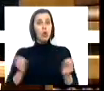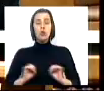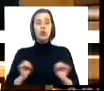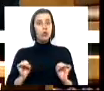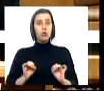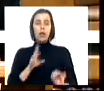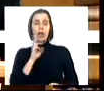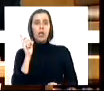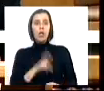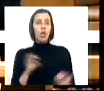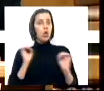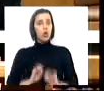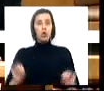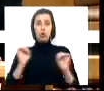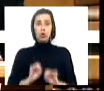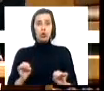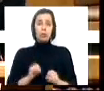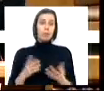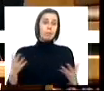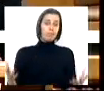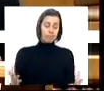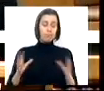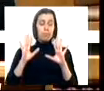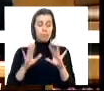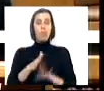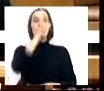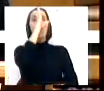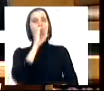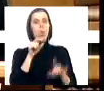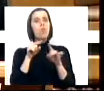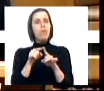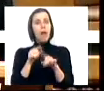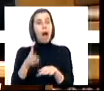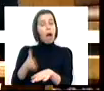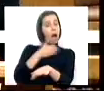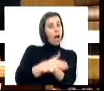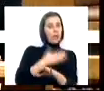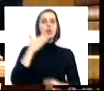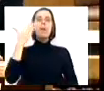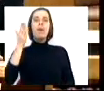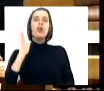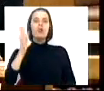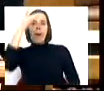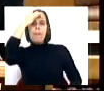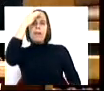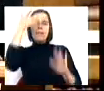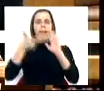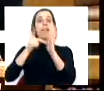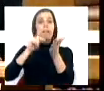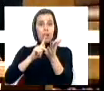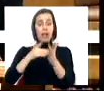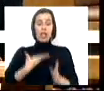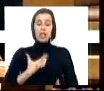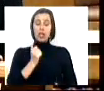tendo obtido qualquer resposta. Para além disso, o Governo havia anteriormente pedido parecer técnico